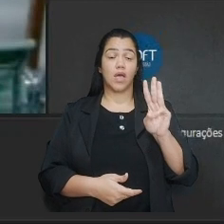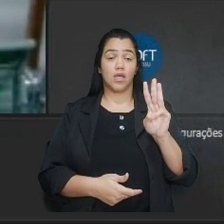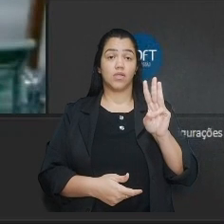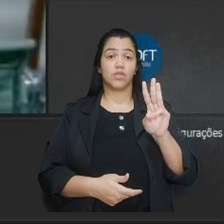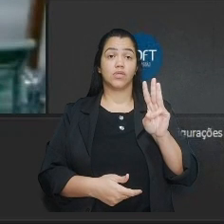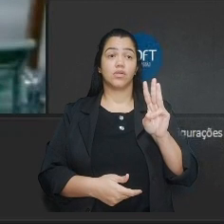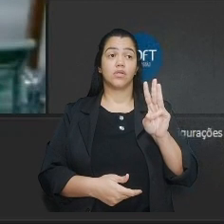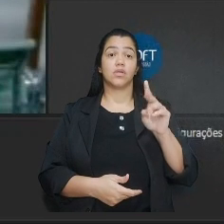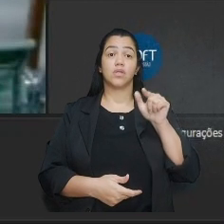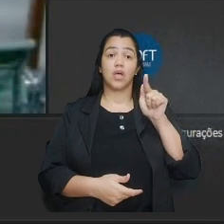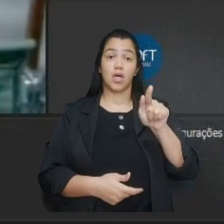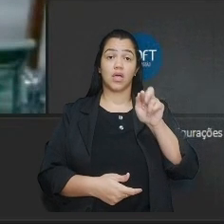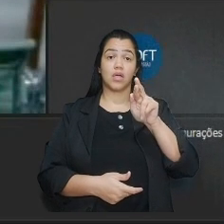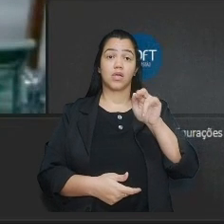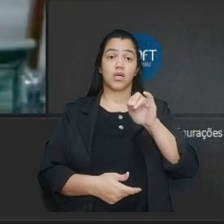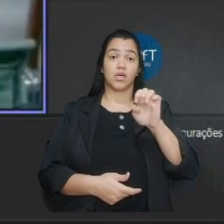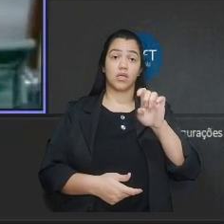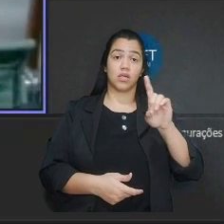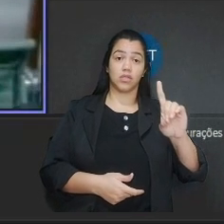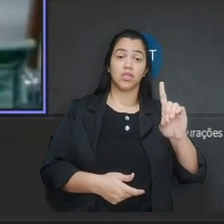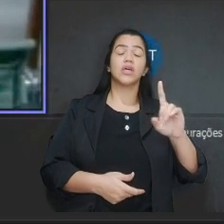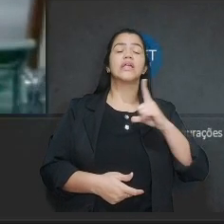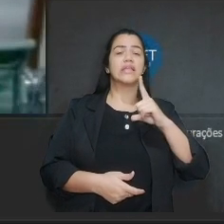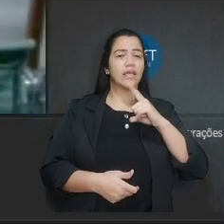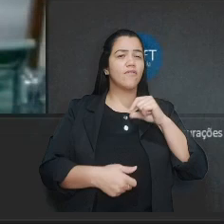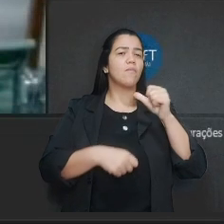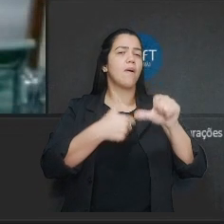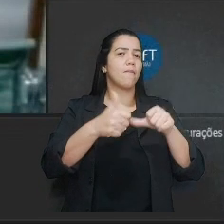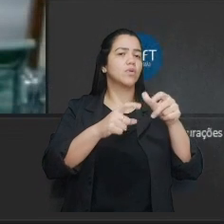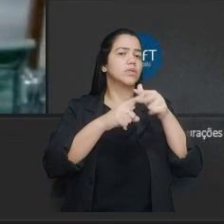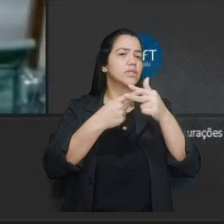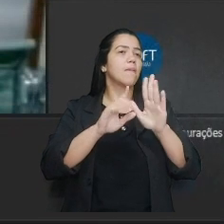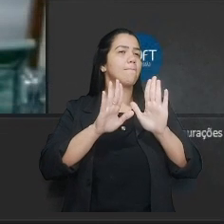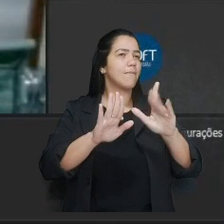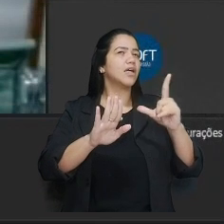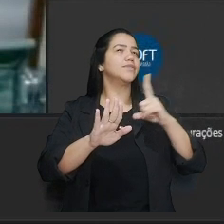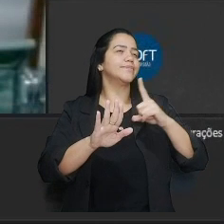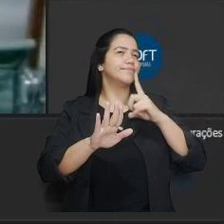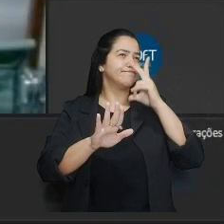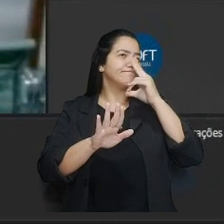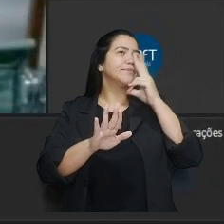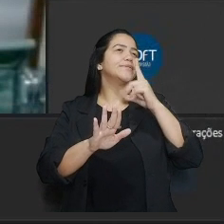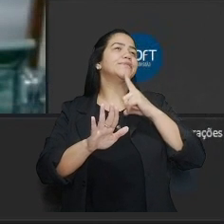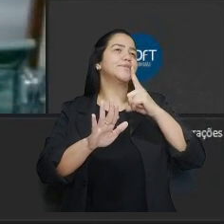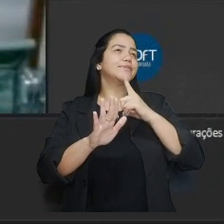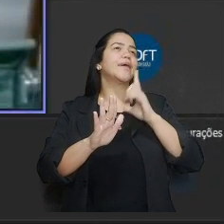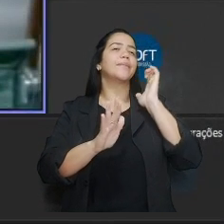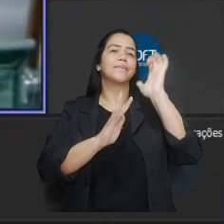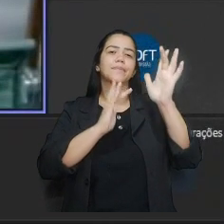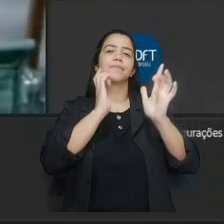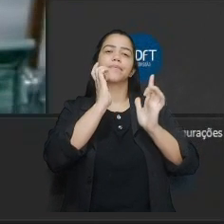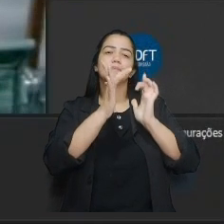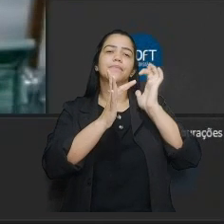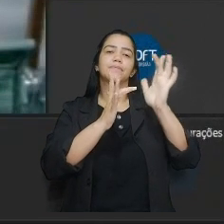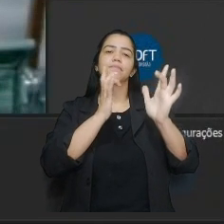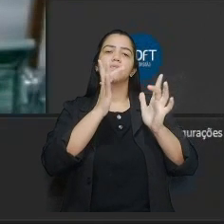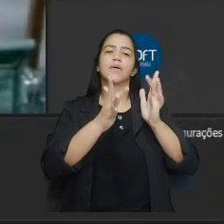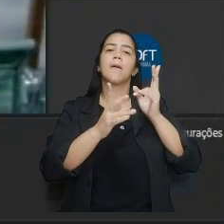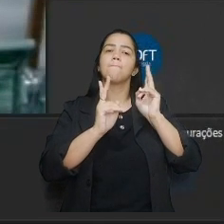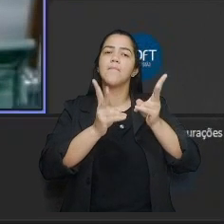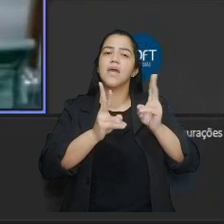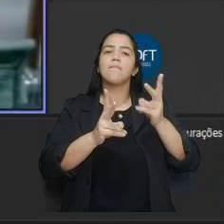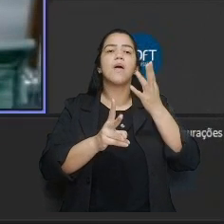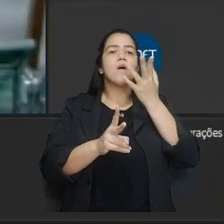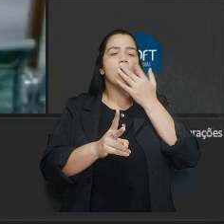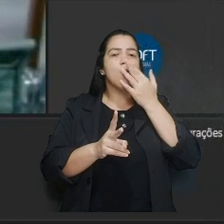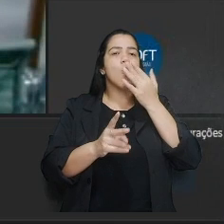E o site da Grid, por mais que tenha sido alterado, ainda viola o trade dress da Goodyear,